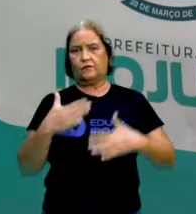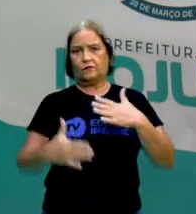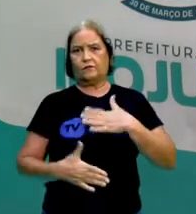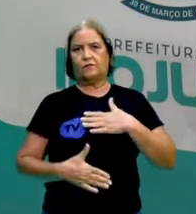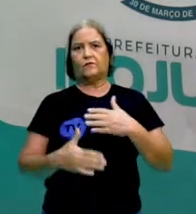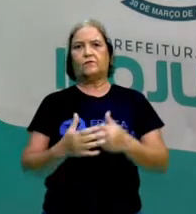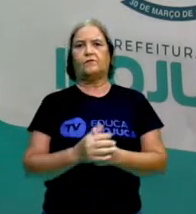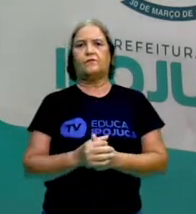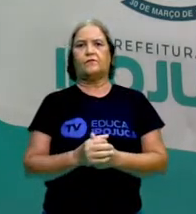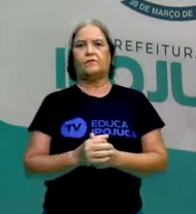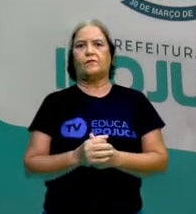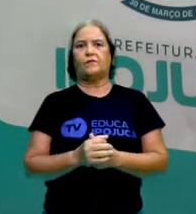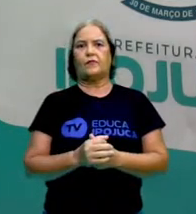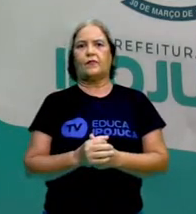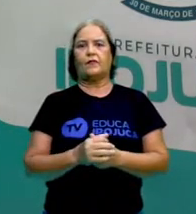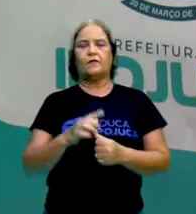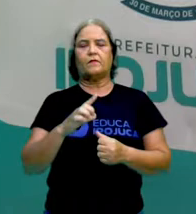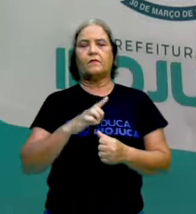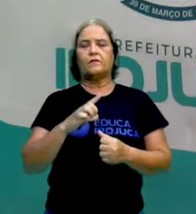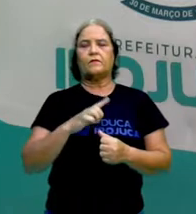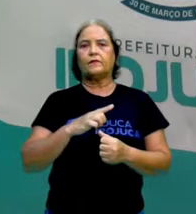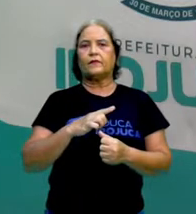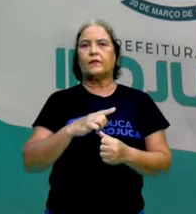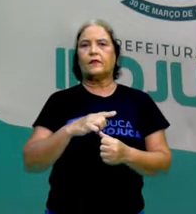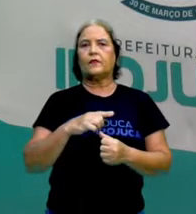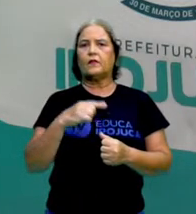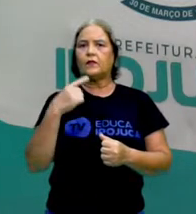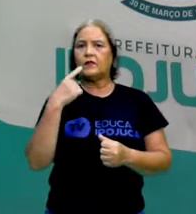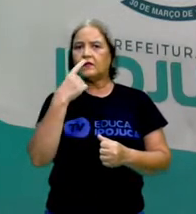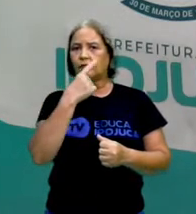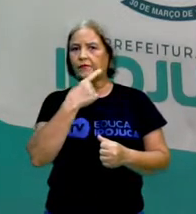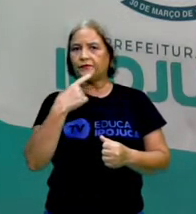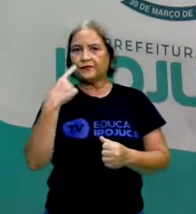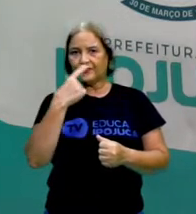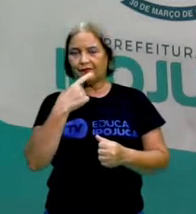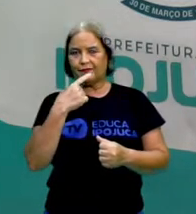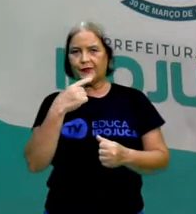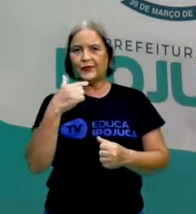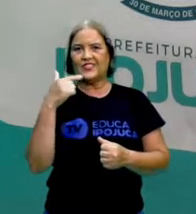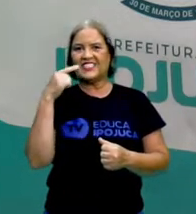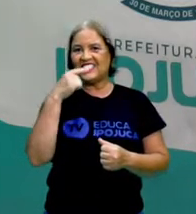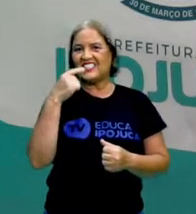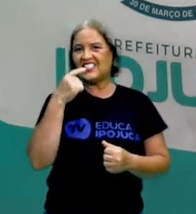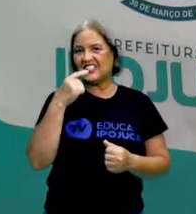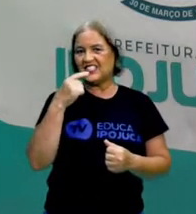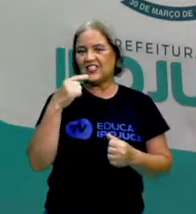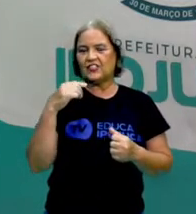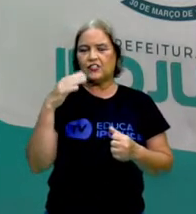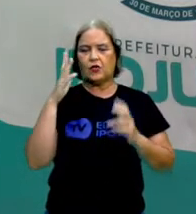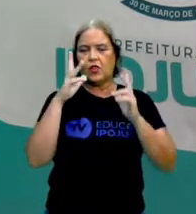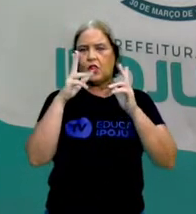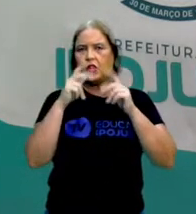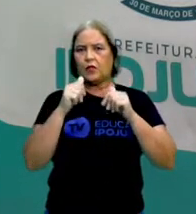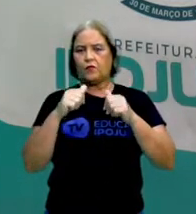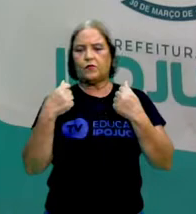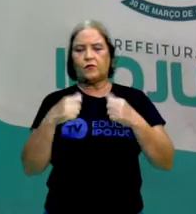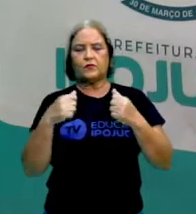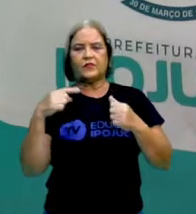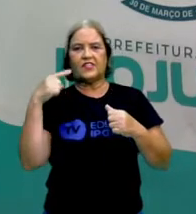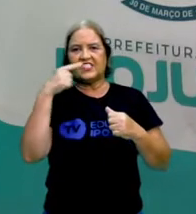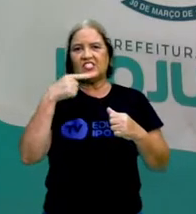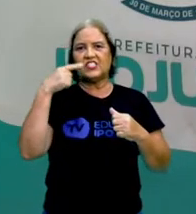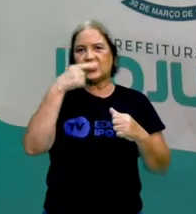Bom, para manter a boca e os dentes sempre limpinhos, nós devemos